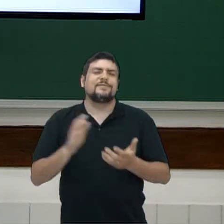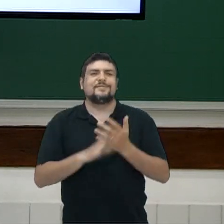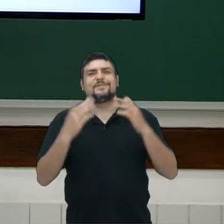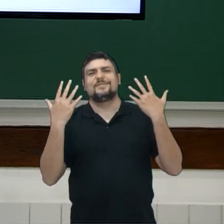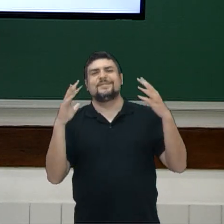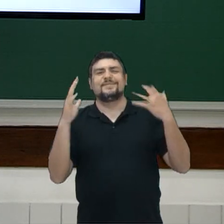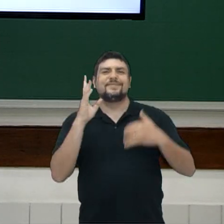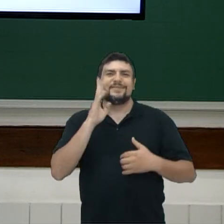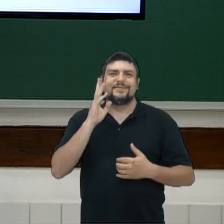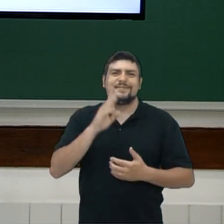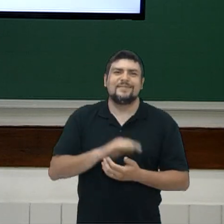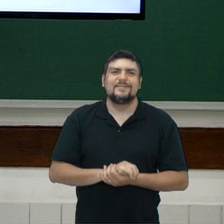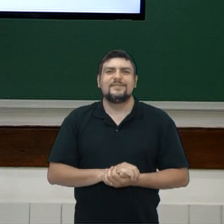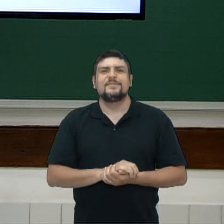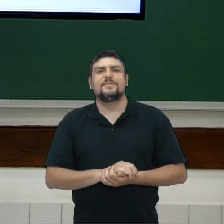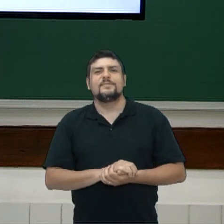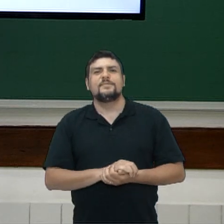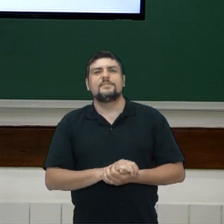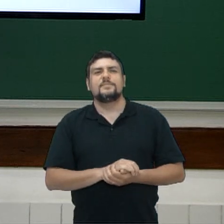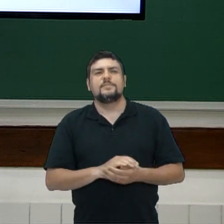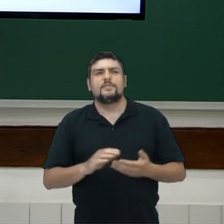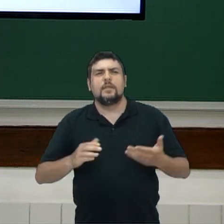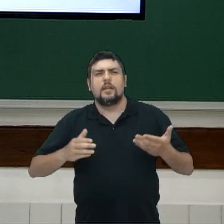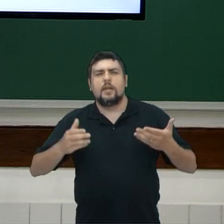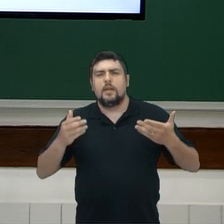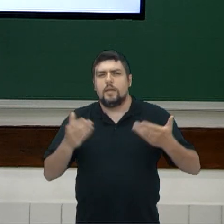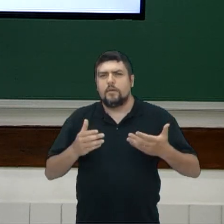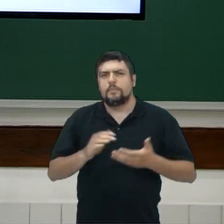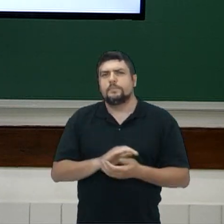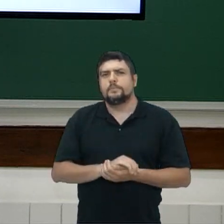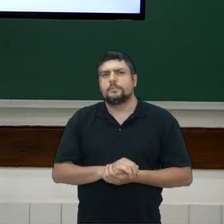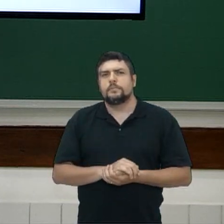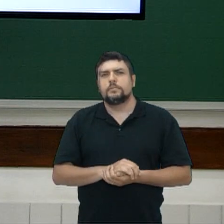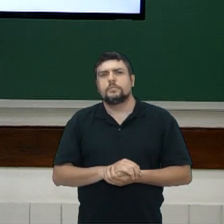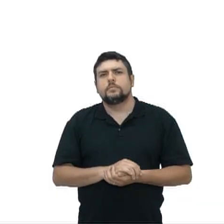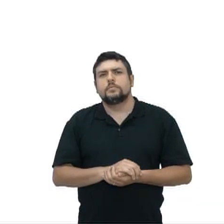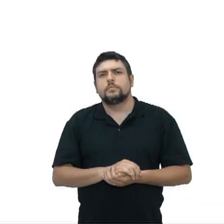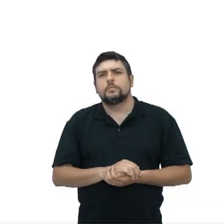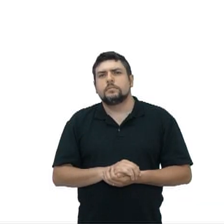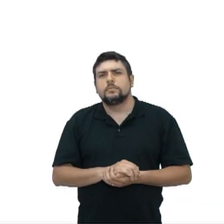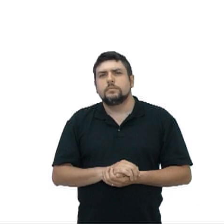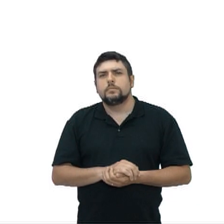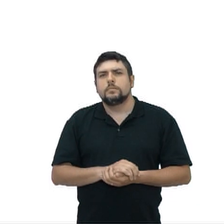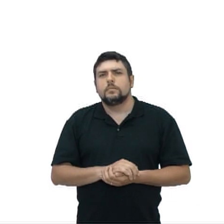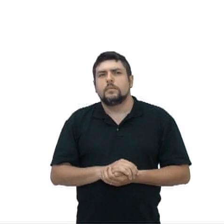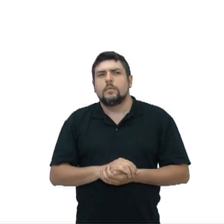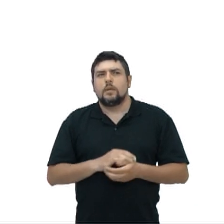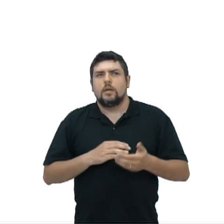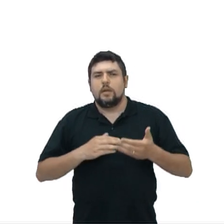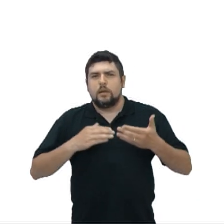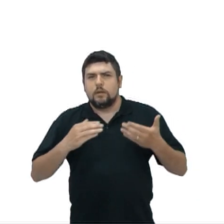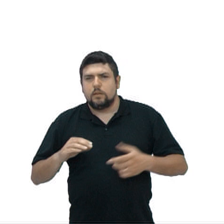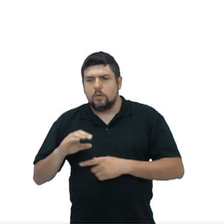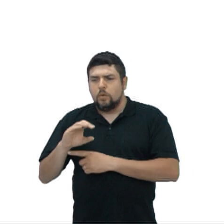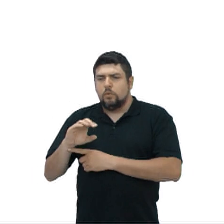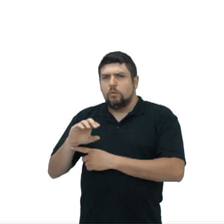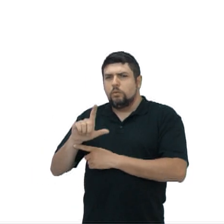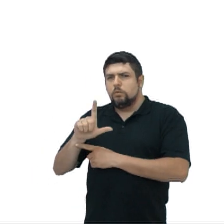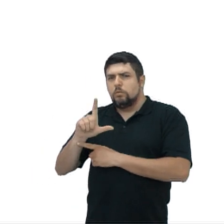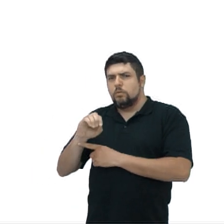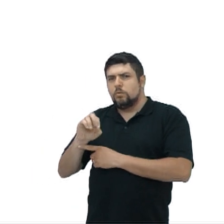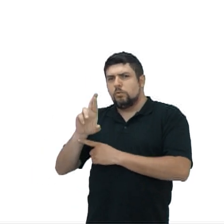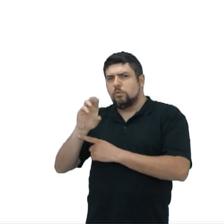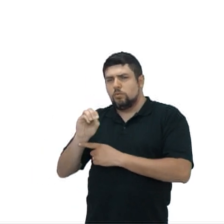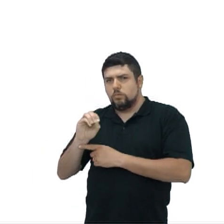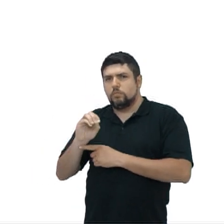bola! Continue assim. Atenção, pessoal! Considere o elemento cloro formando